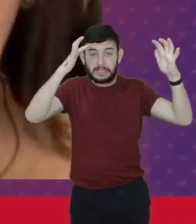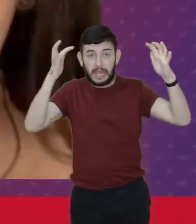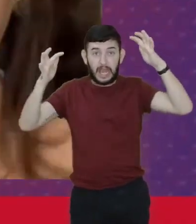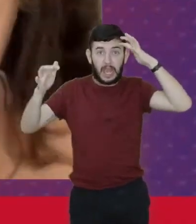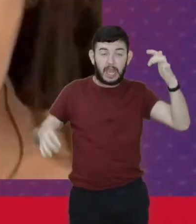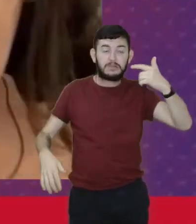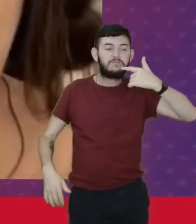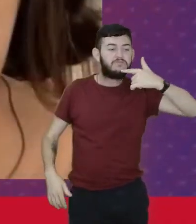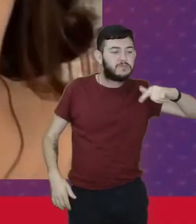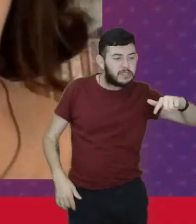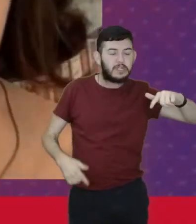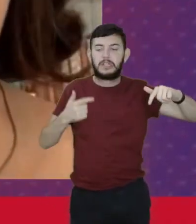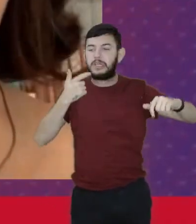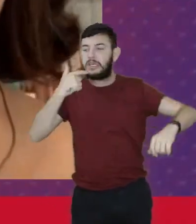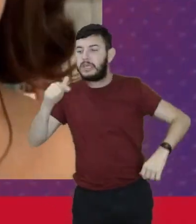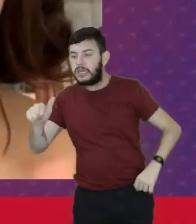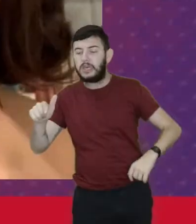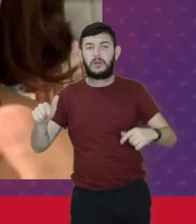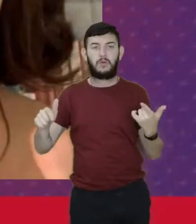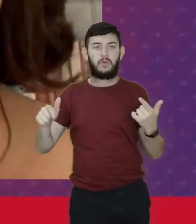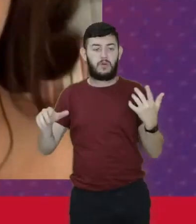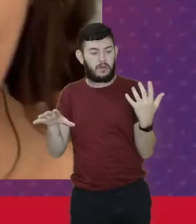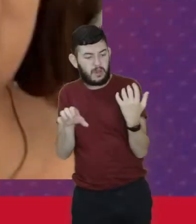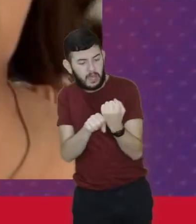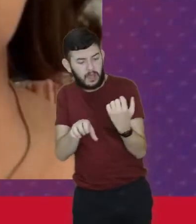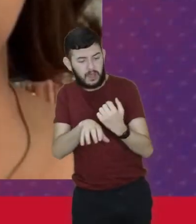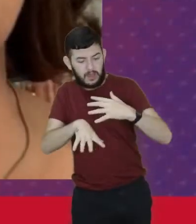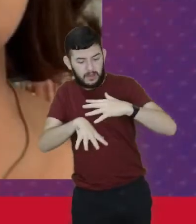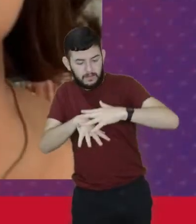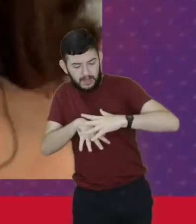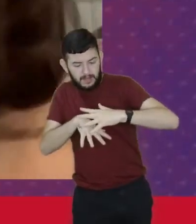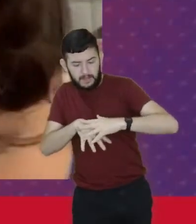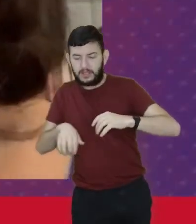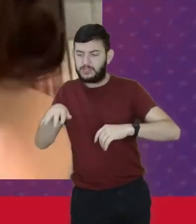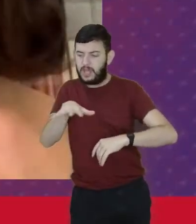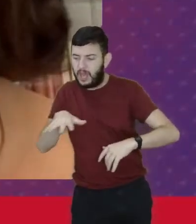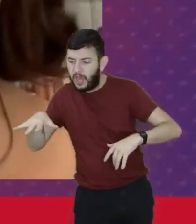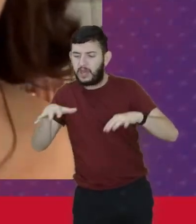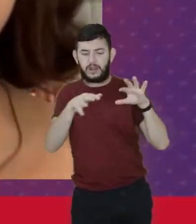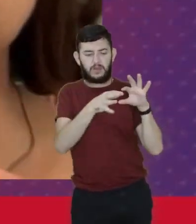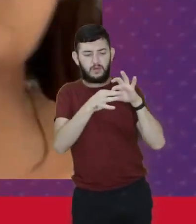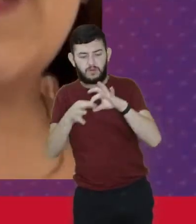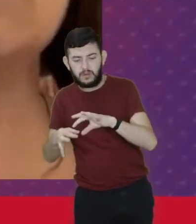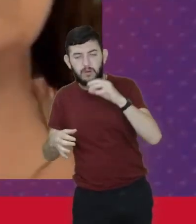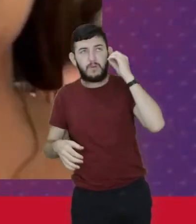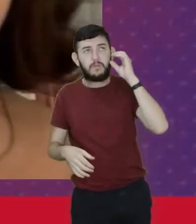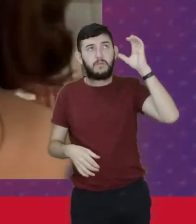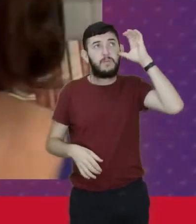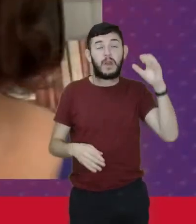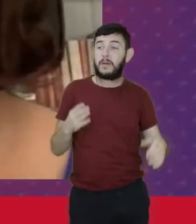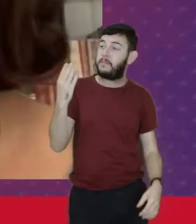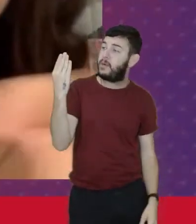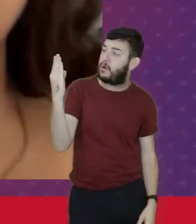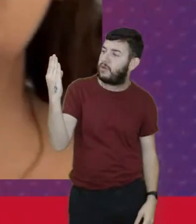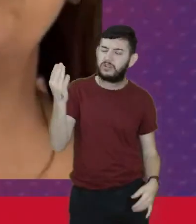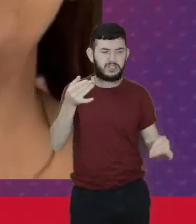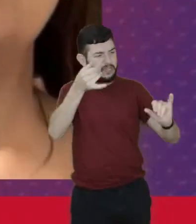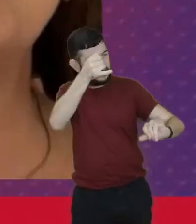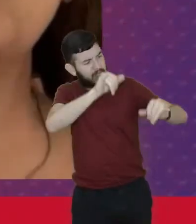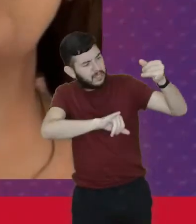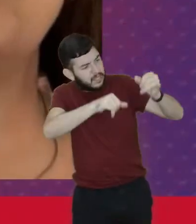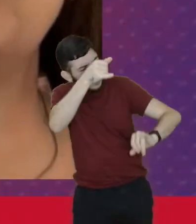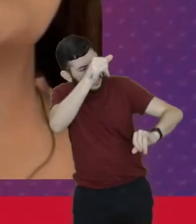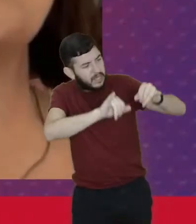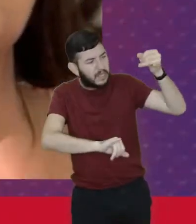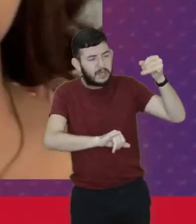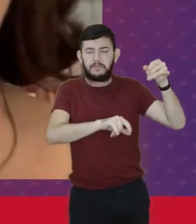e a matemática como campo de conhecimento, sobre a biologia, sobre a física, sobre a química, a história, a geografia,